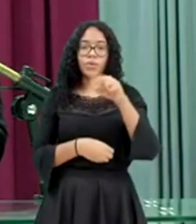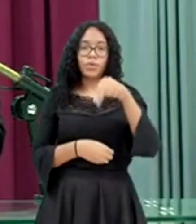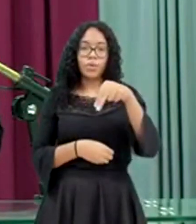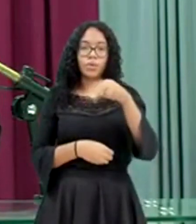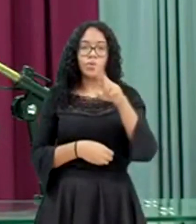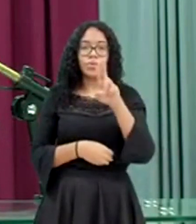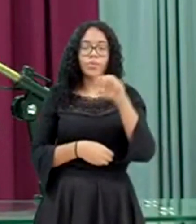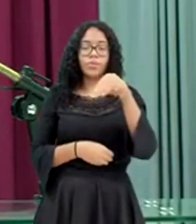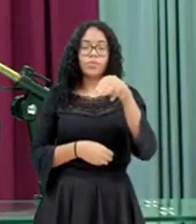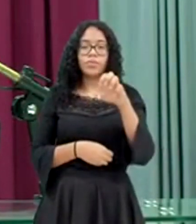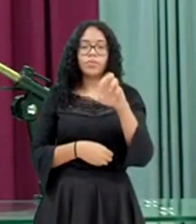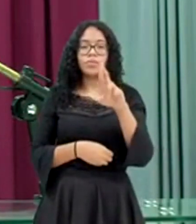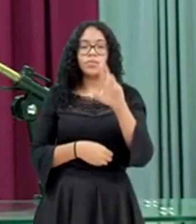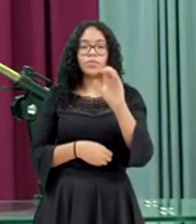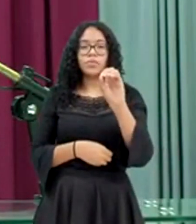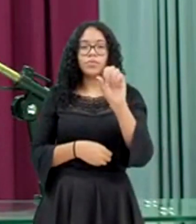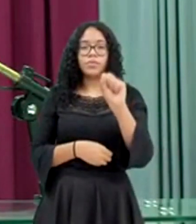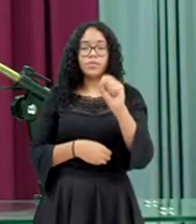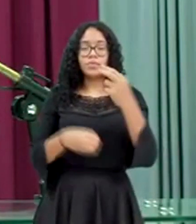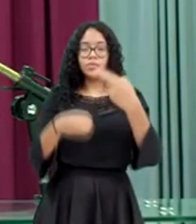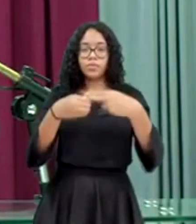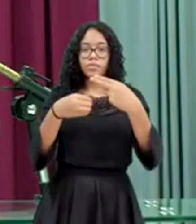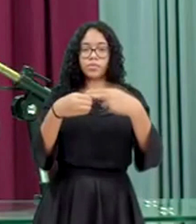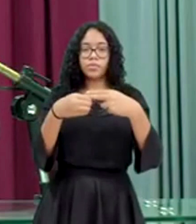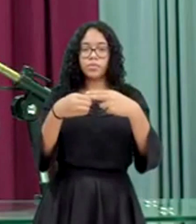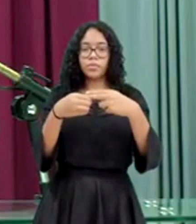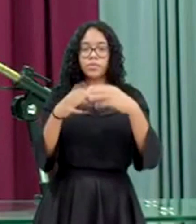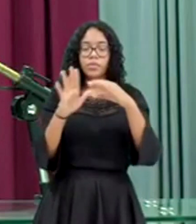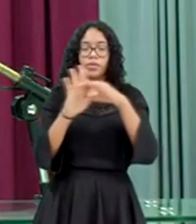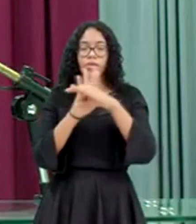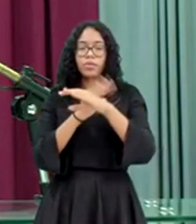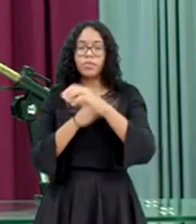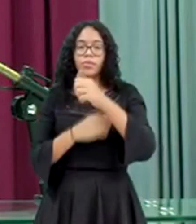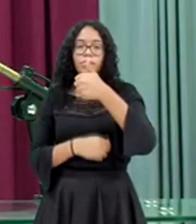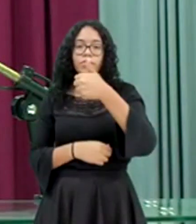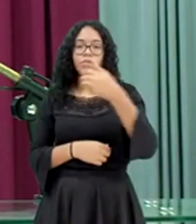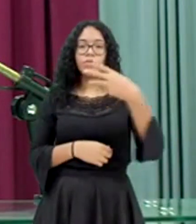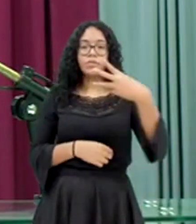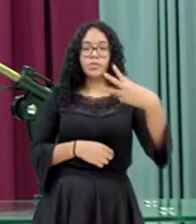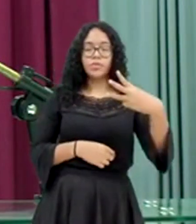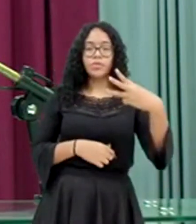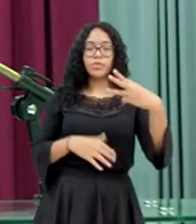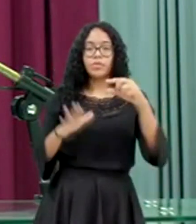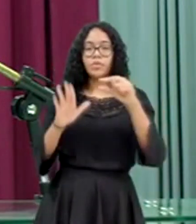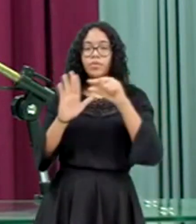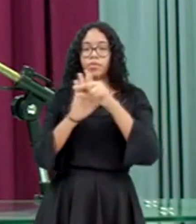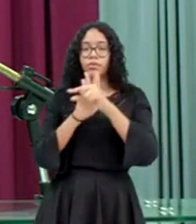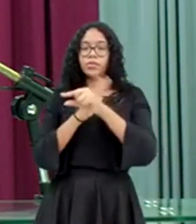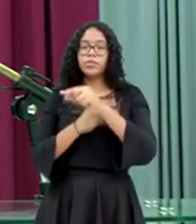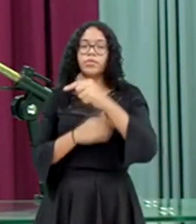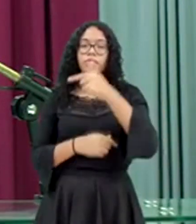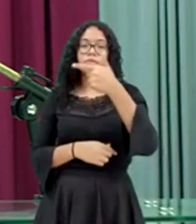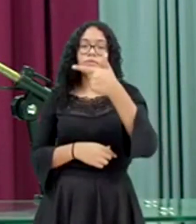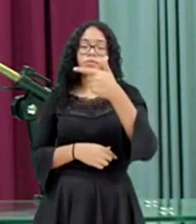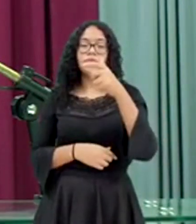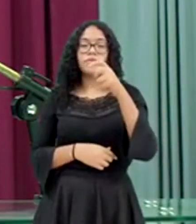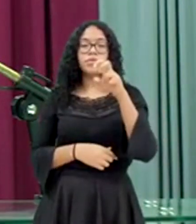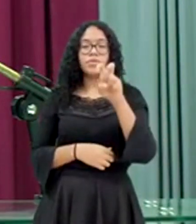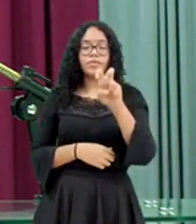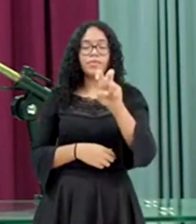no capítulo 13, a partir do versículo 25.